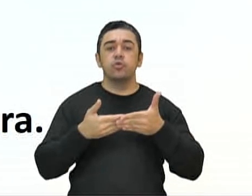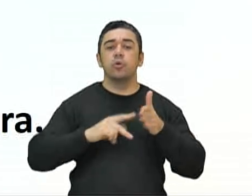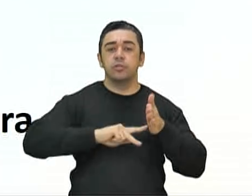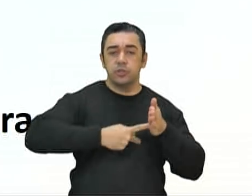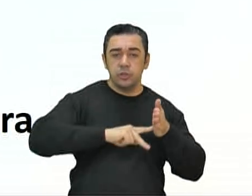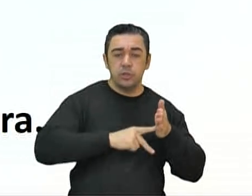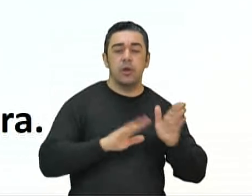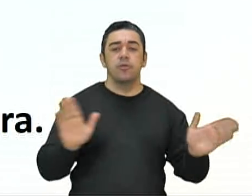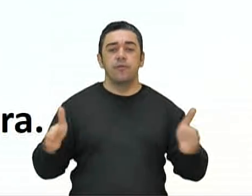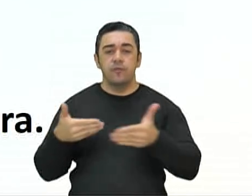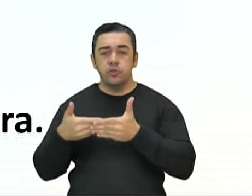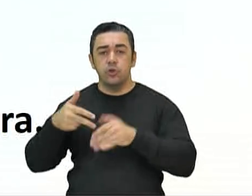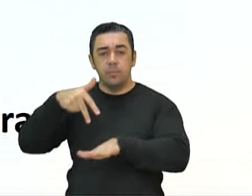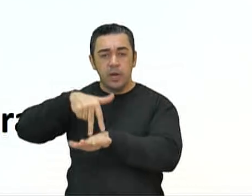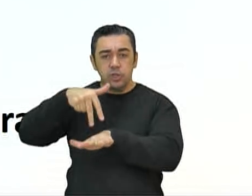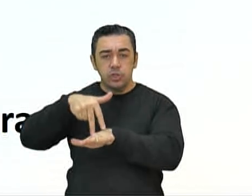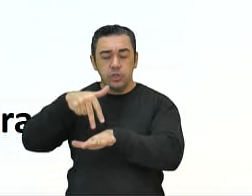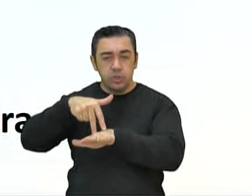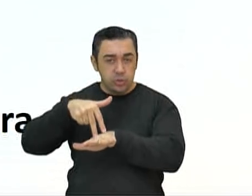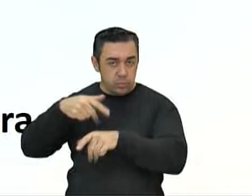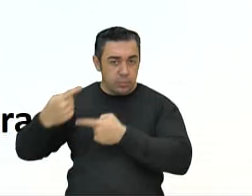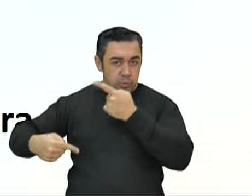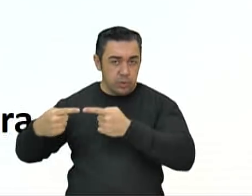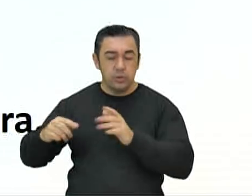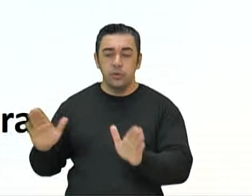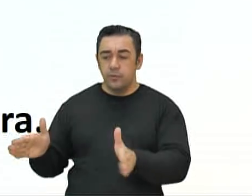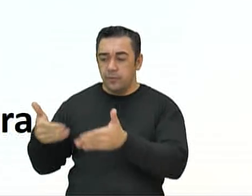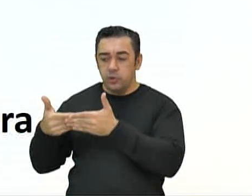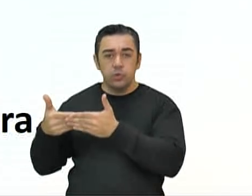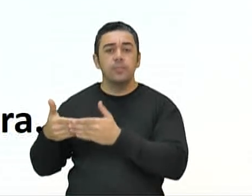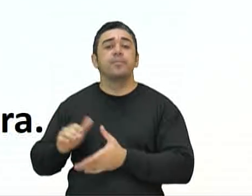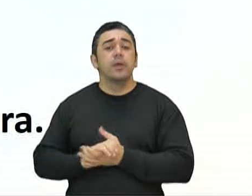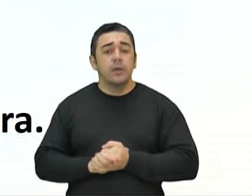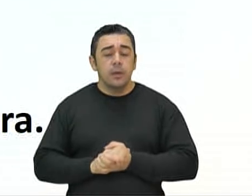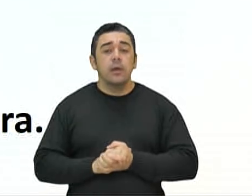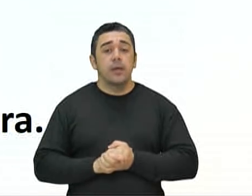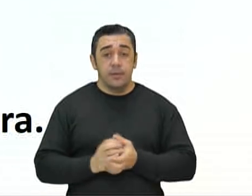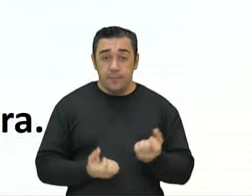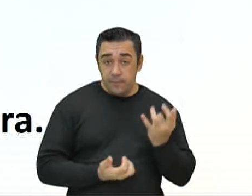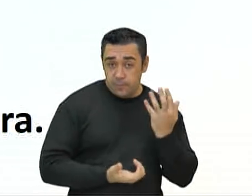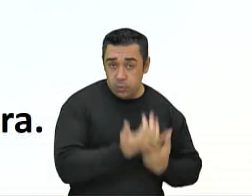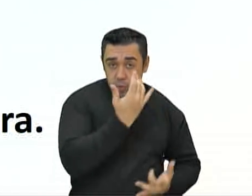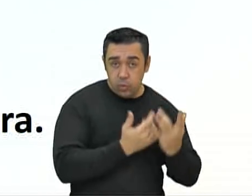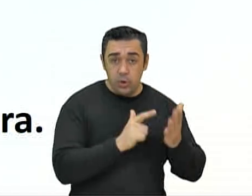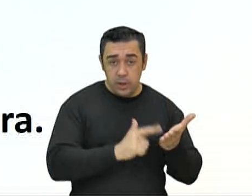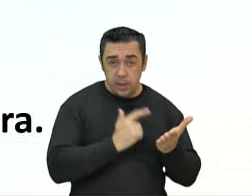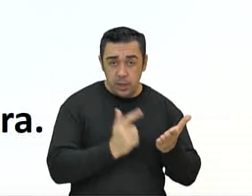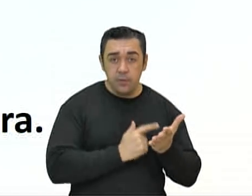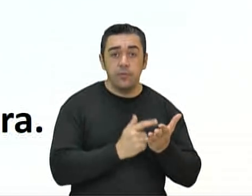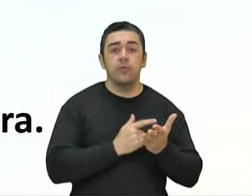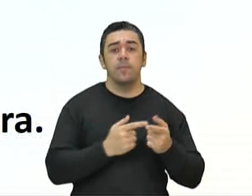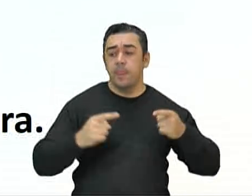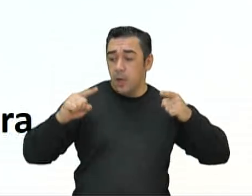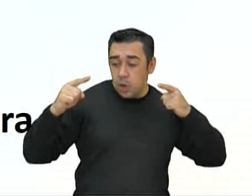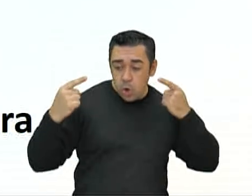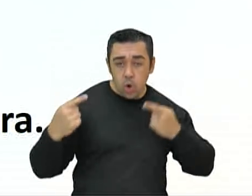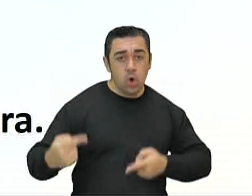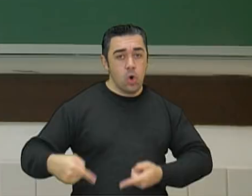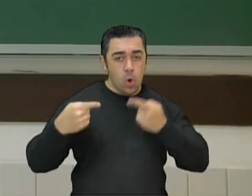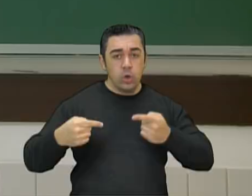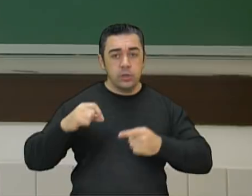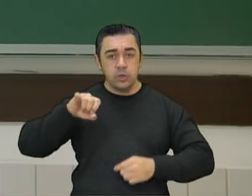partidos políticos, ordenou a queima de livros, perseguiu os judeus e grupos minoritários, estabelecendo